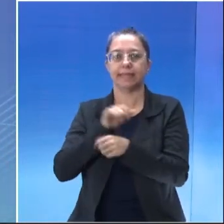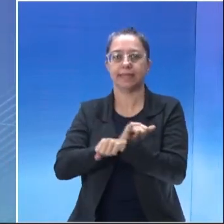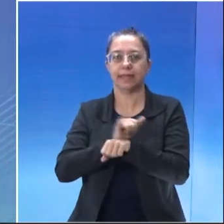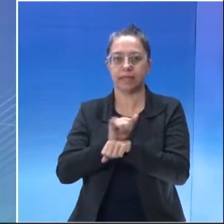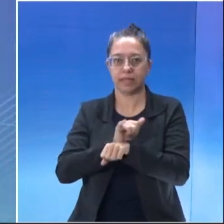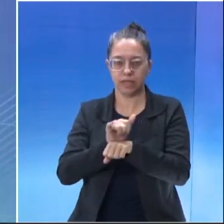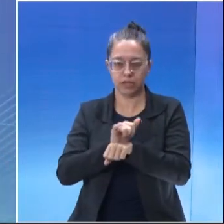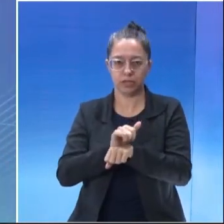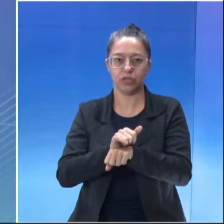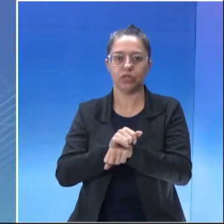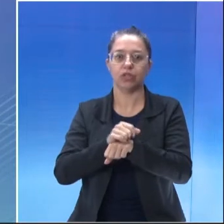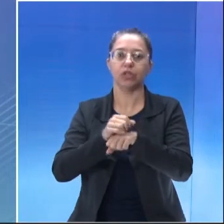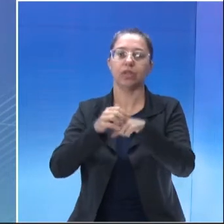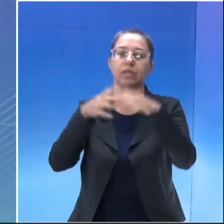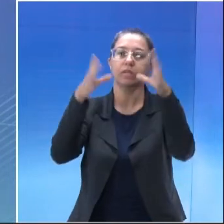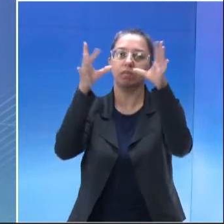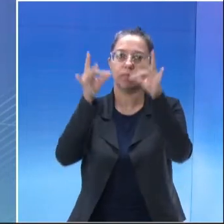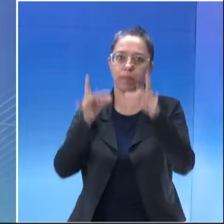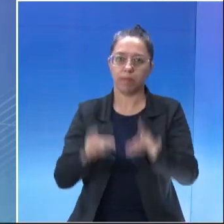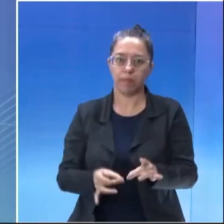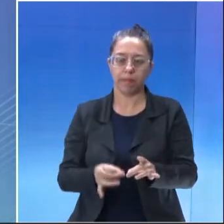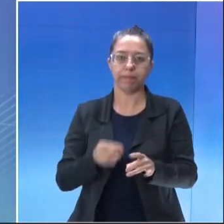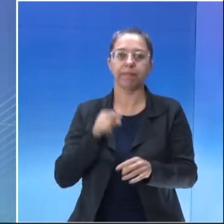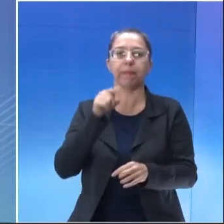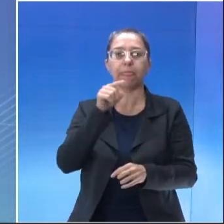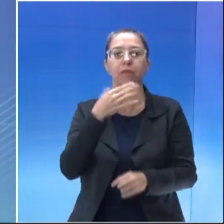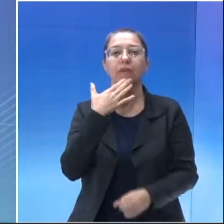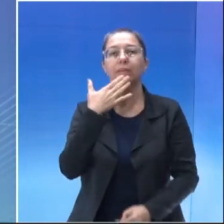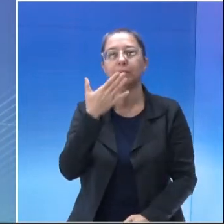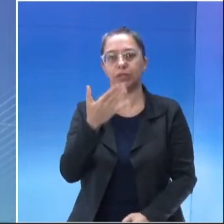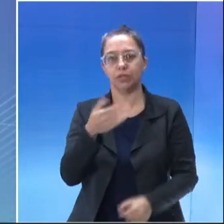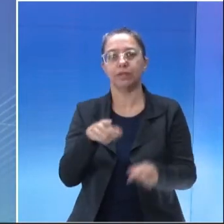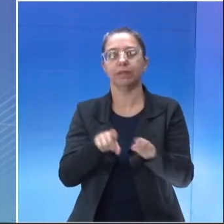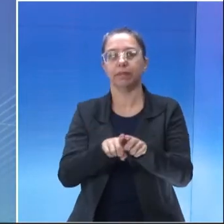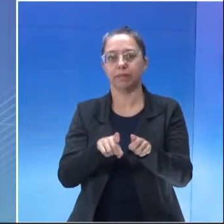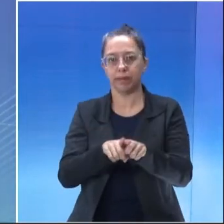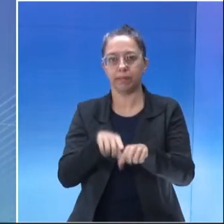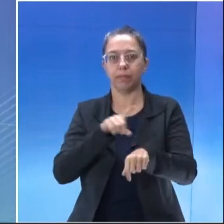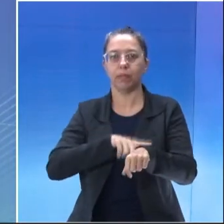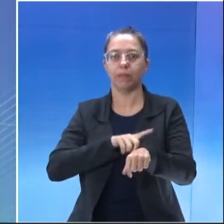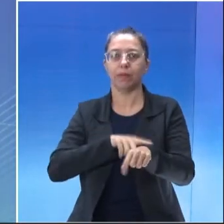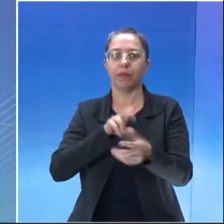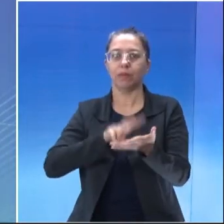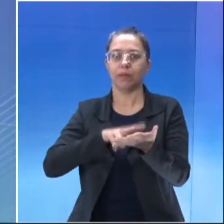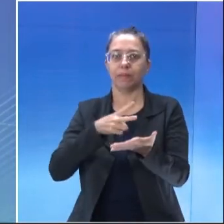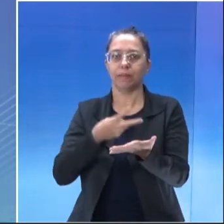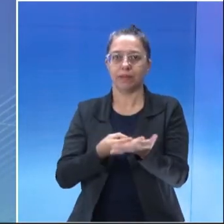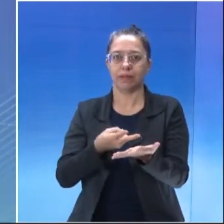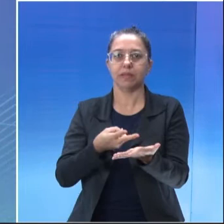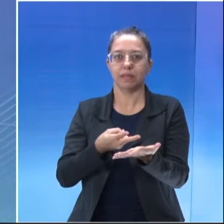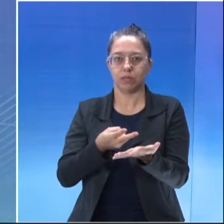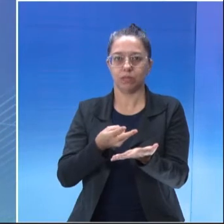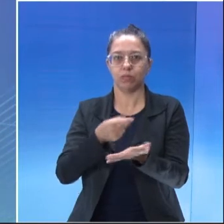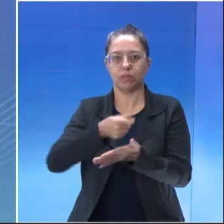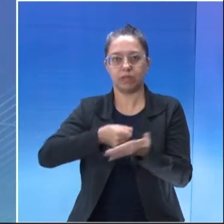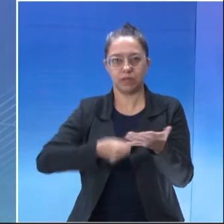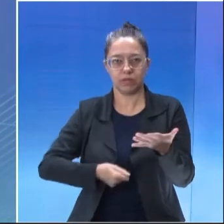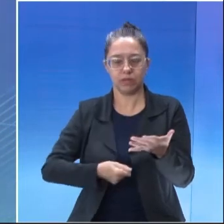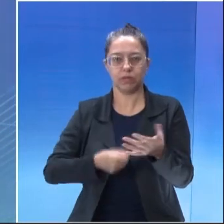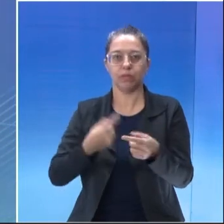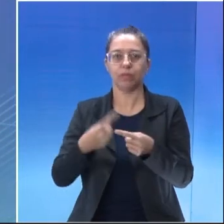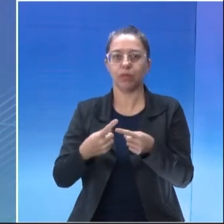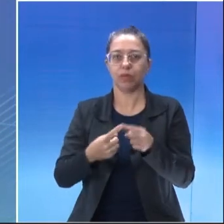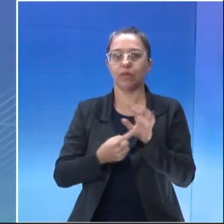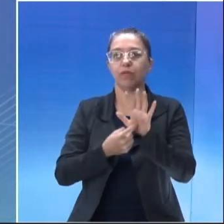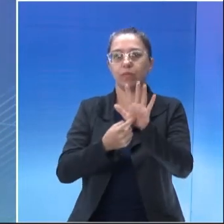essas estratégias argumentativas vão ser solicitadas também na interpretação de texto. Por isso que eu comecei a iniciar para vocês, que eu vou